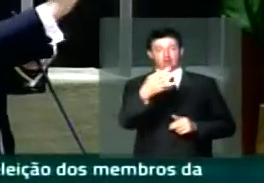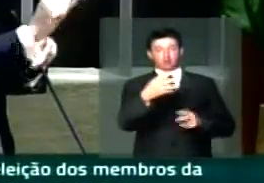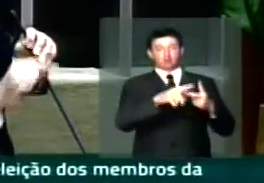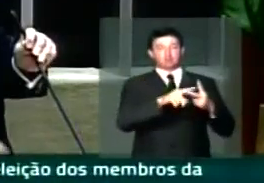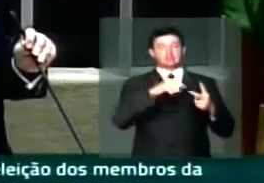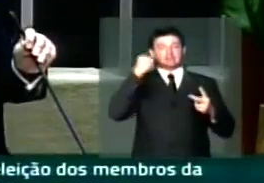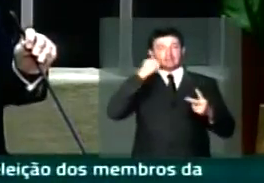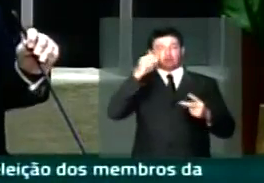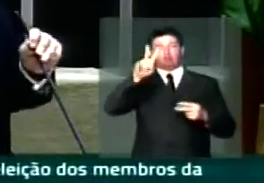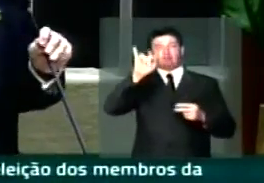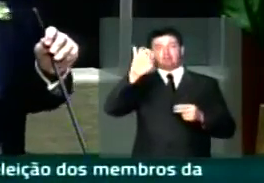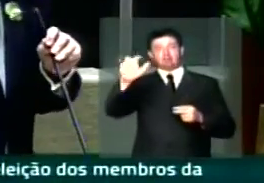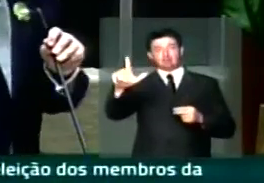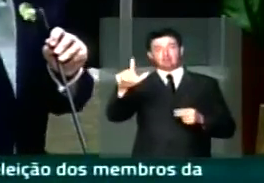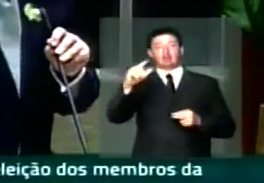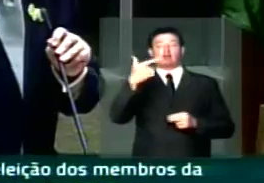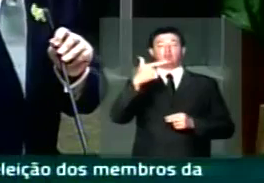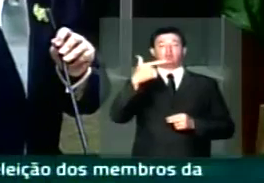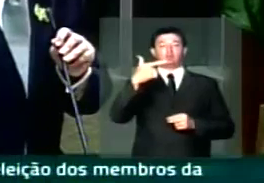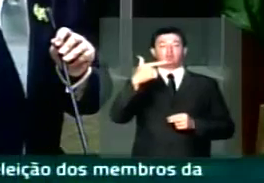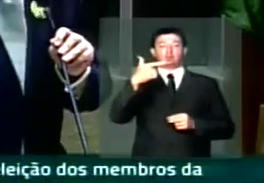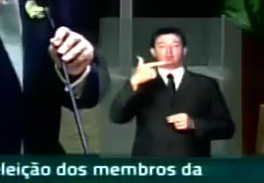2014, senador Vital do Rego no ano de